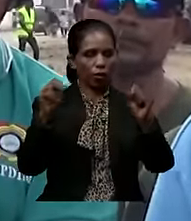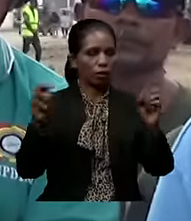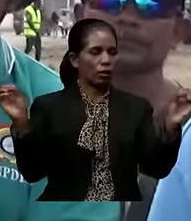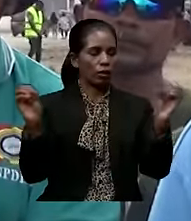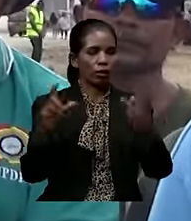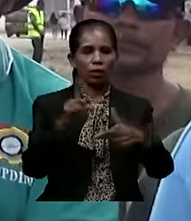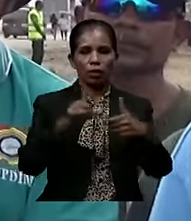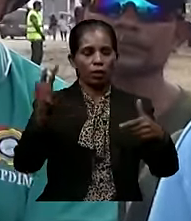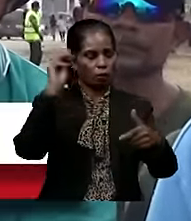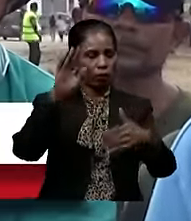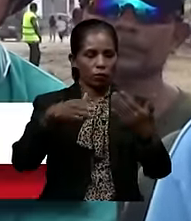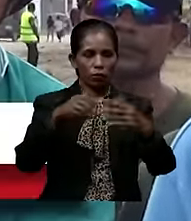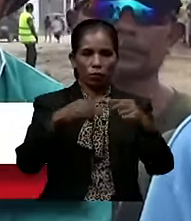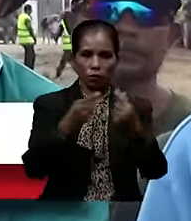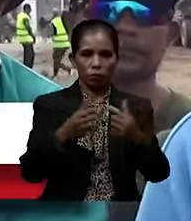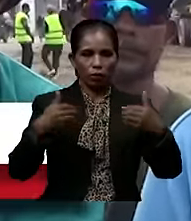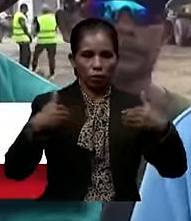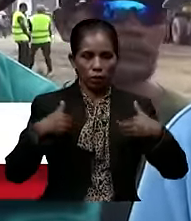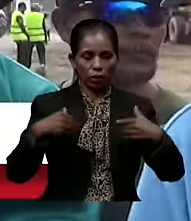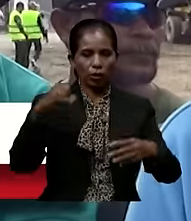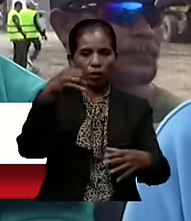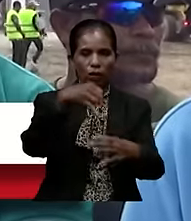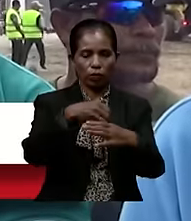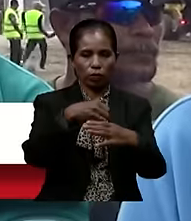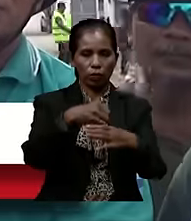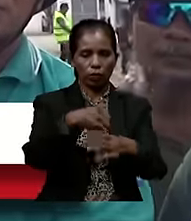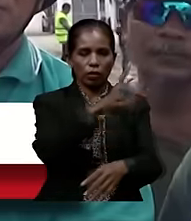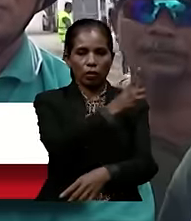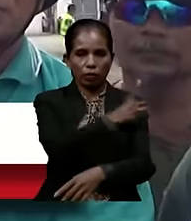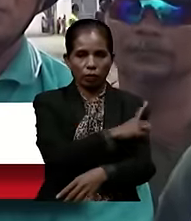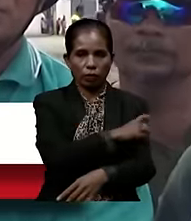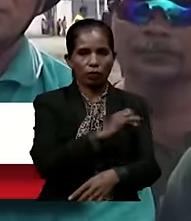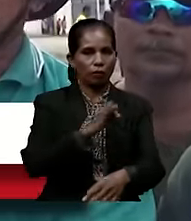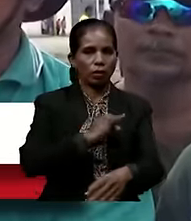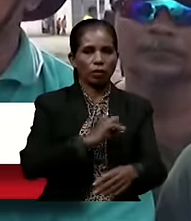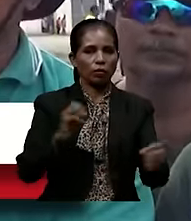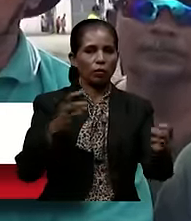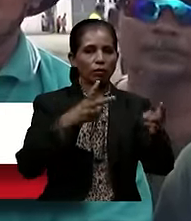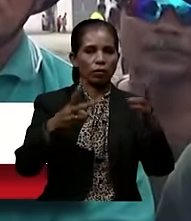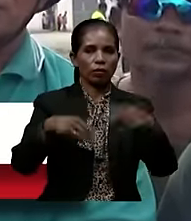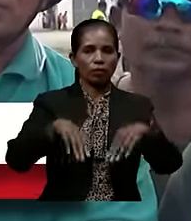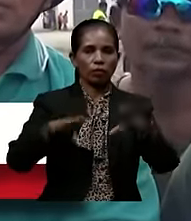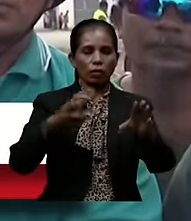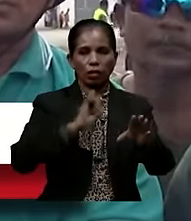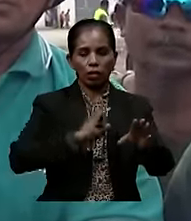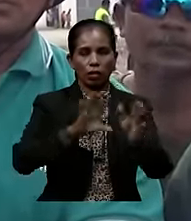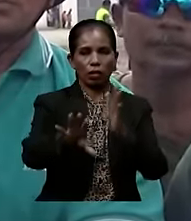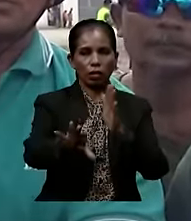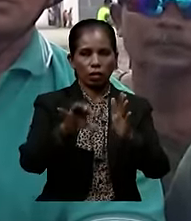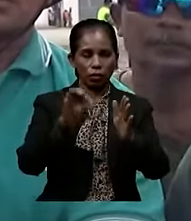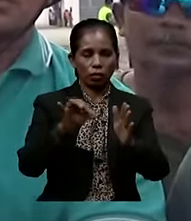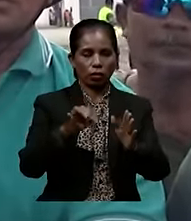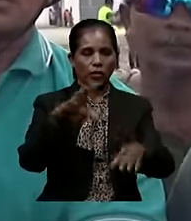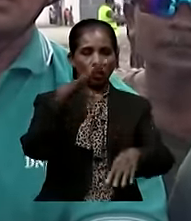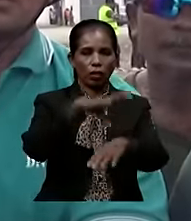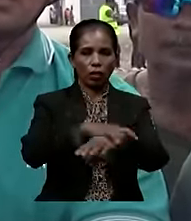linhas ministeriais da equipa e a outra, que inclui defesa. Não lhe vira a fangelosa para depois, quando a tumba, ou a torturação,